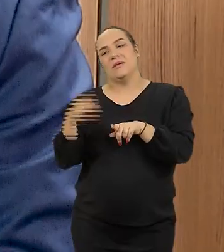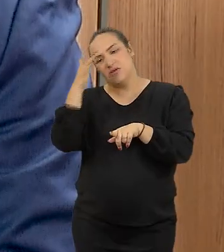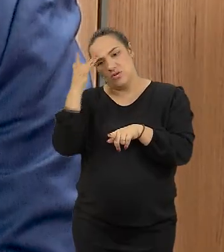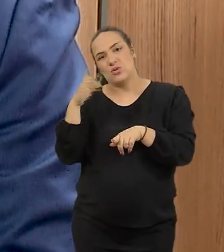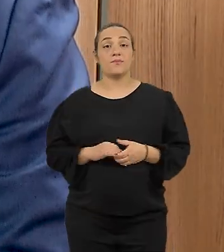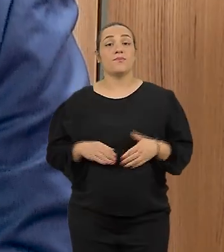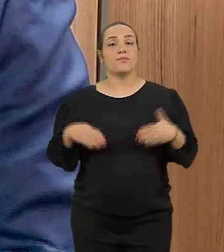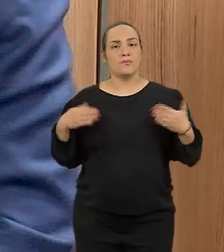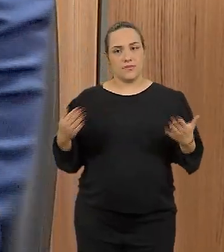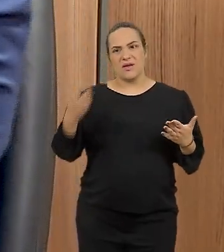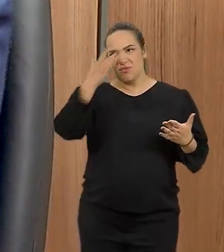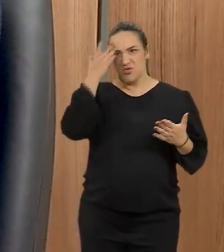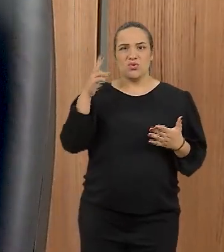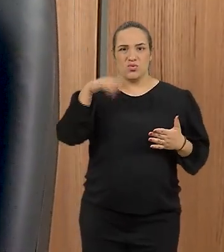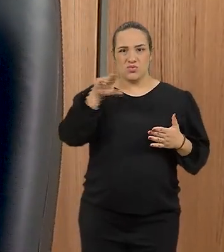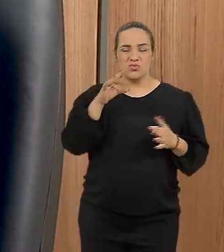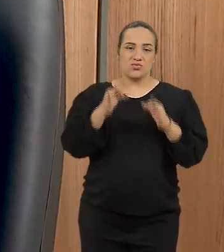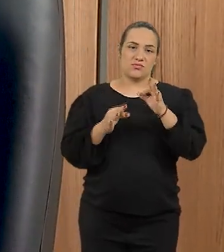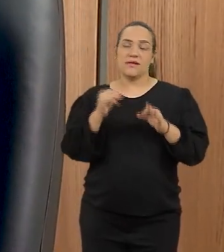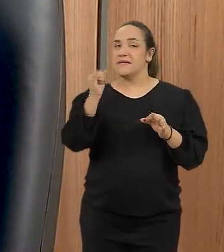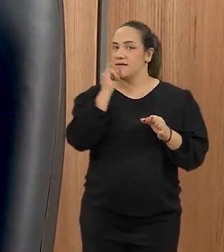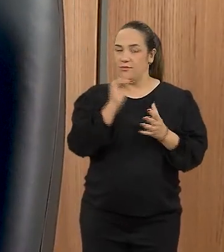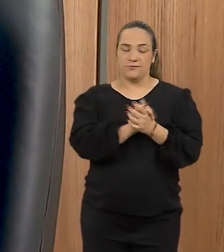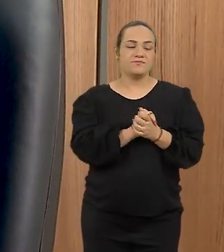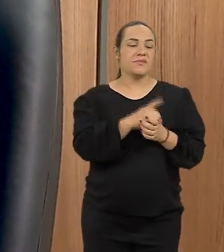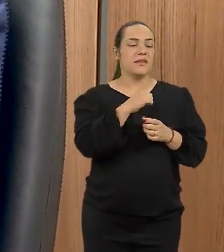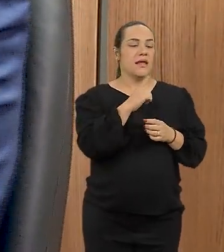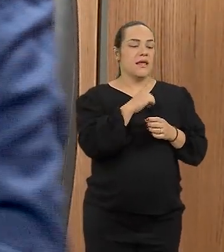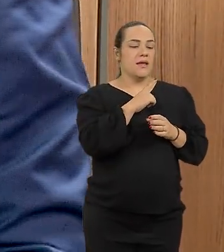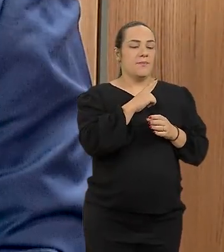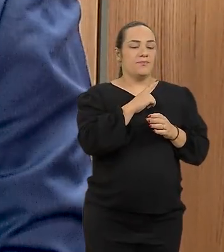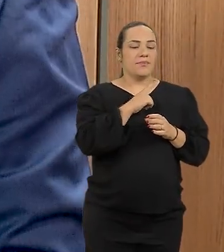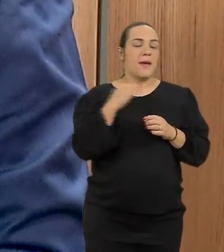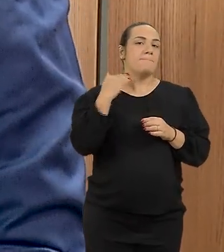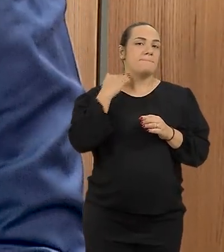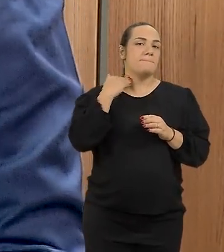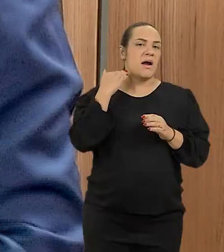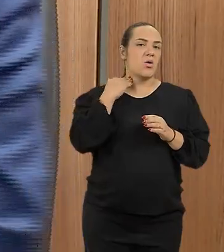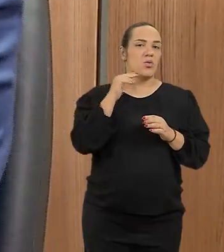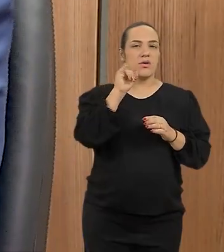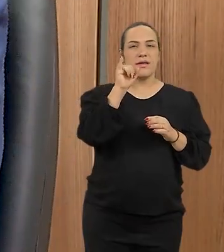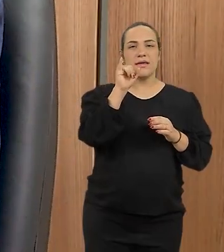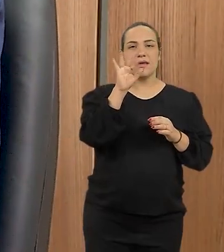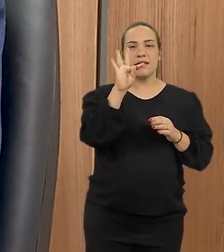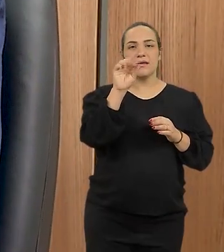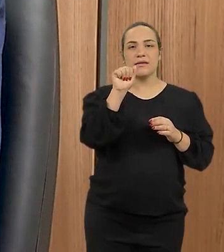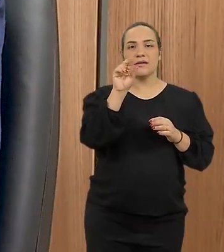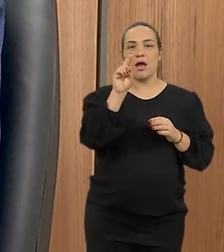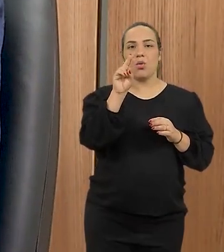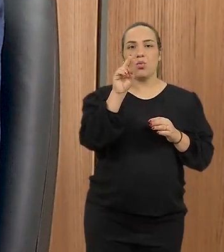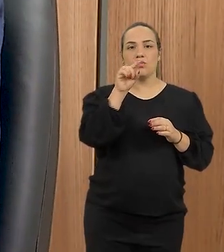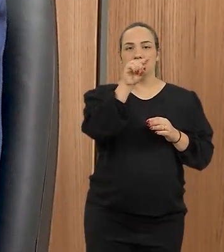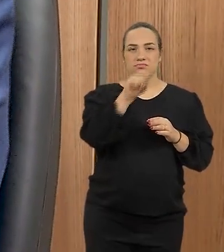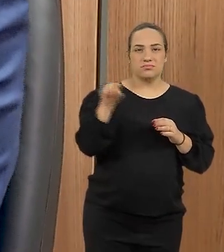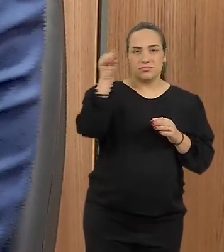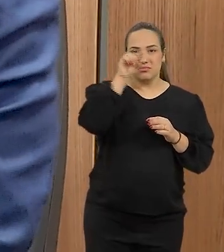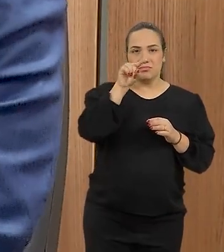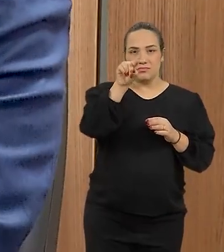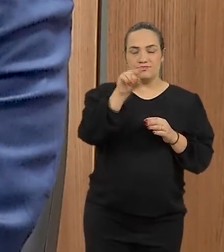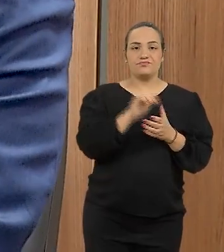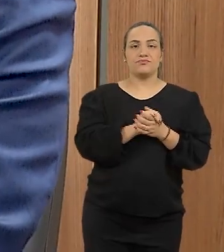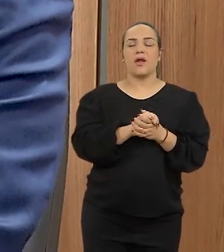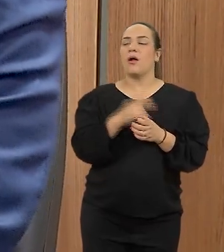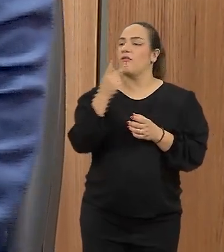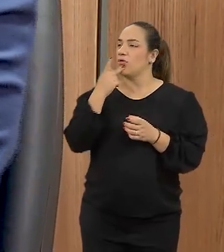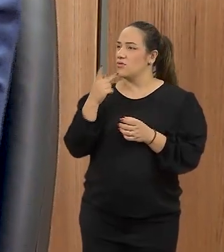outros operadores. E daqueles que se valem do judiciário. Dá um outro exemplo, o Banco Itaú. O Banco Itaú nos procurou lá no PMEC, o ano passado, e